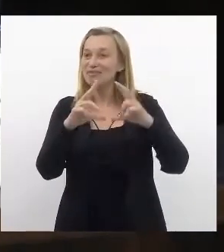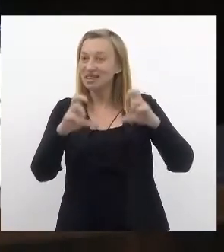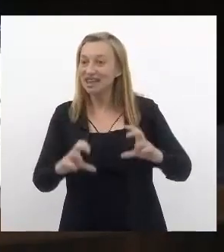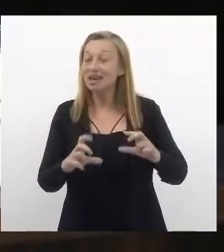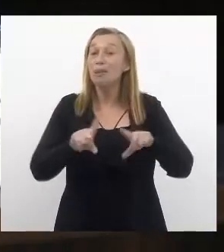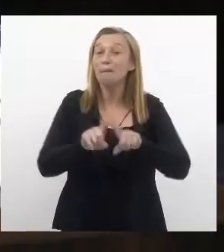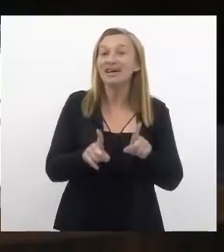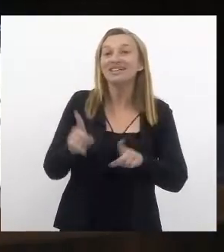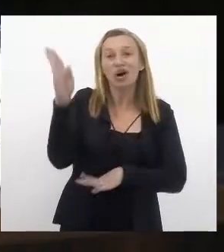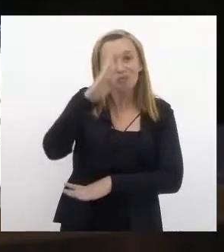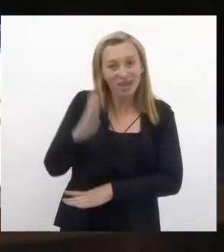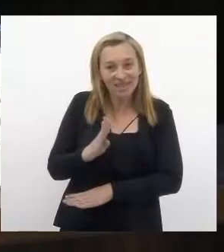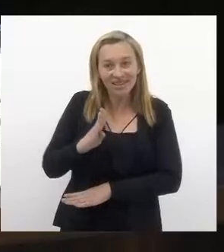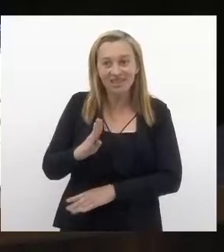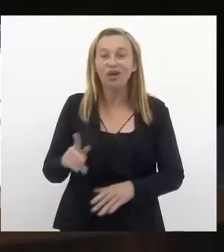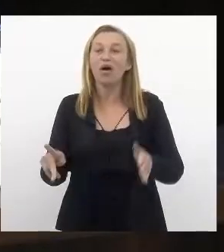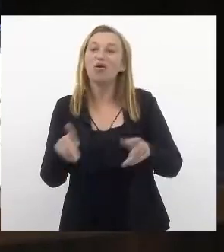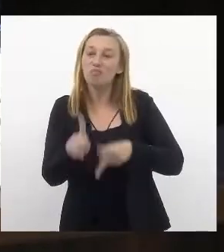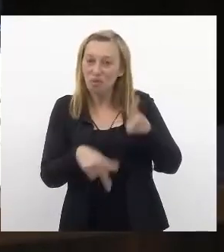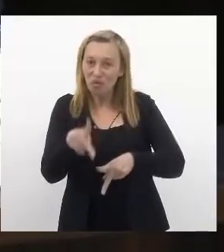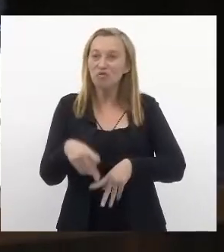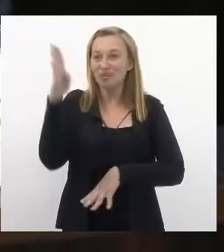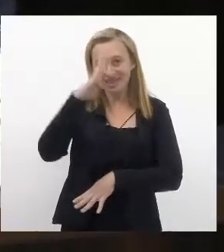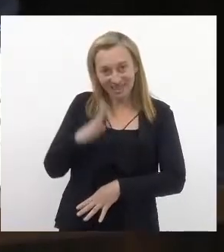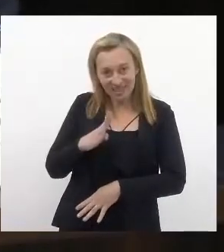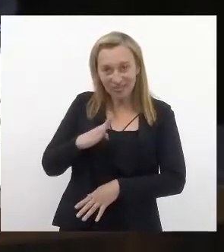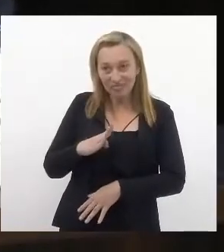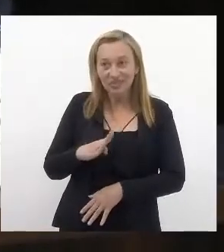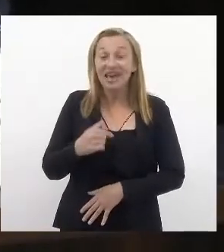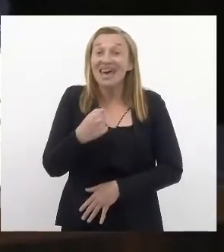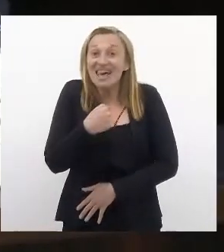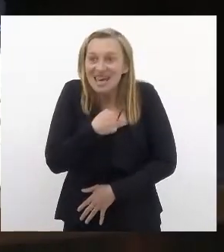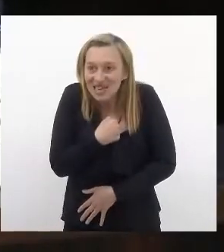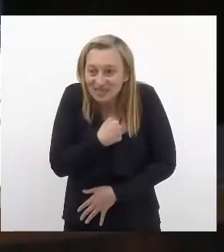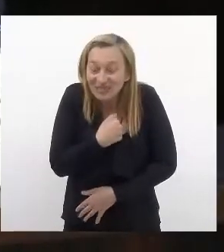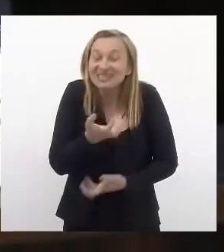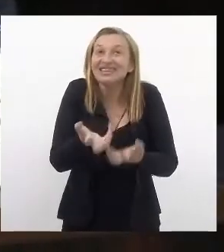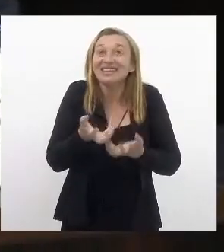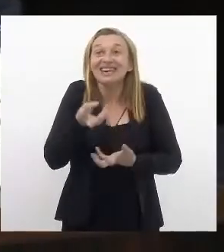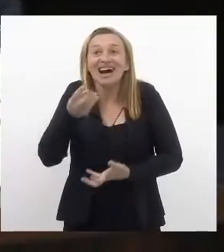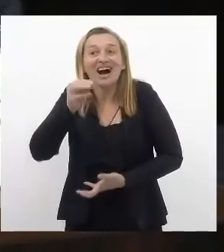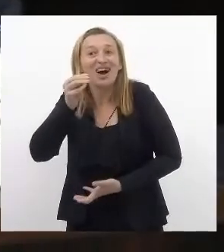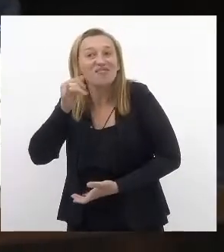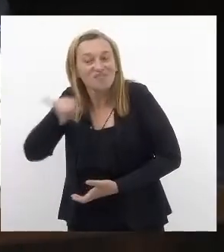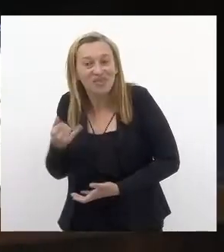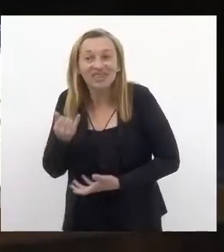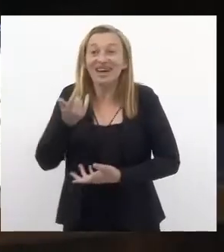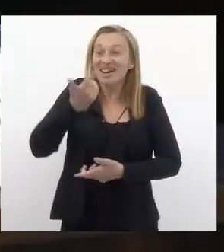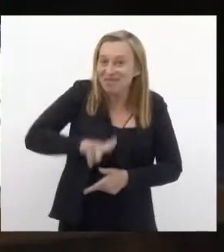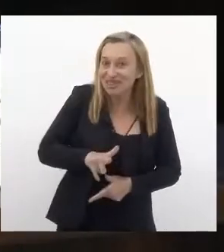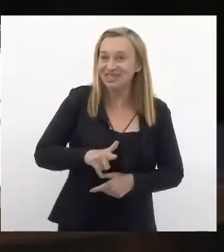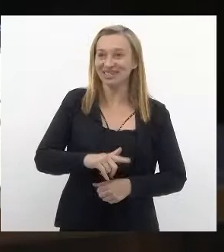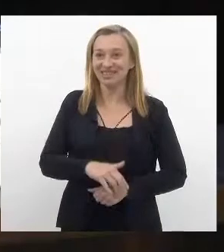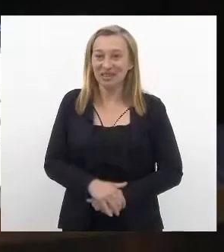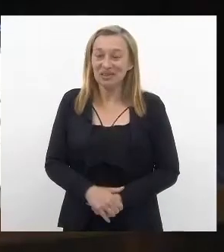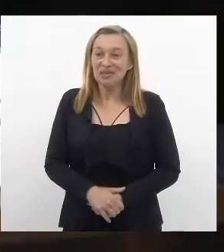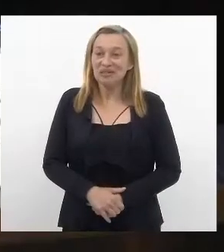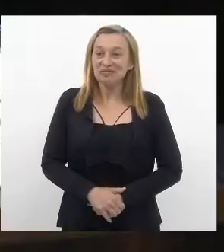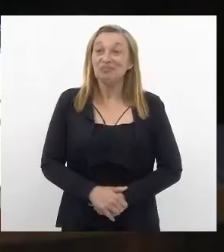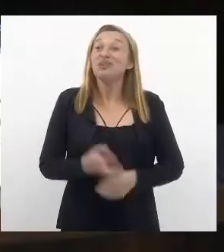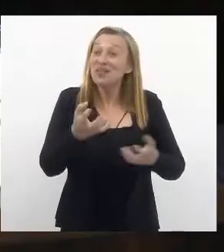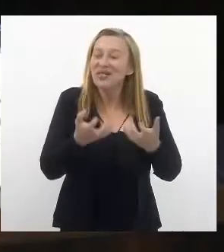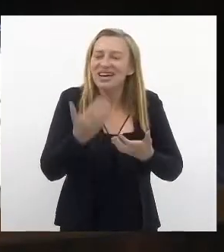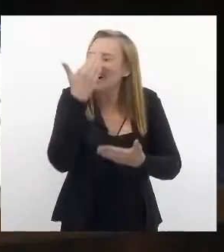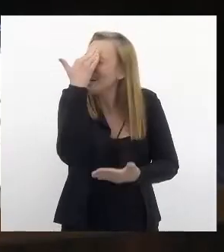ao Brasil e ao povo brasileiro. E eu queria aproveitar e repetir isso. Eu